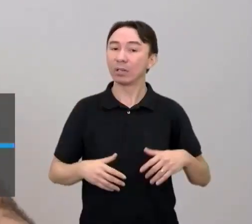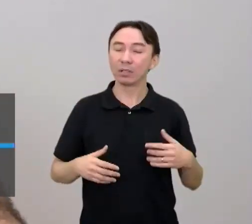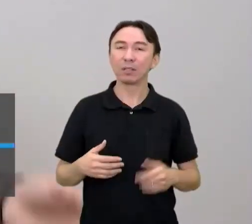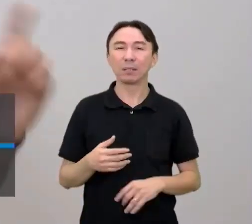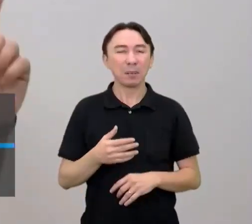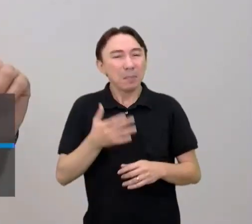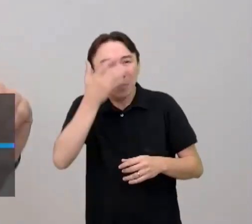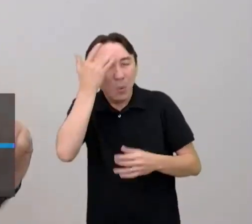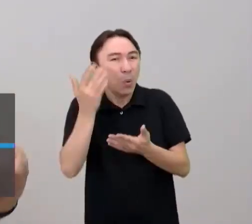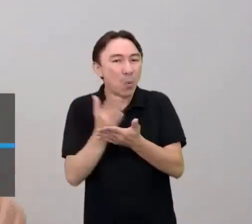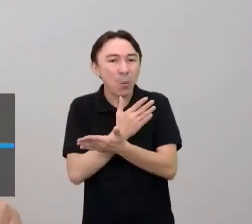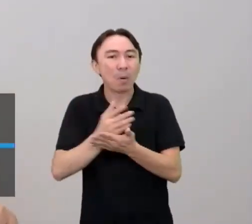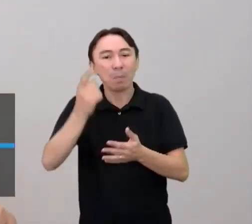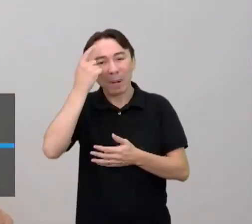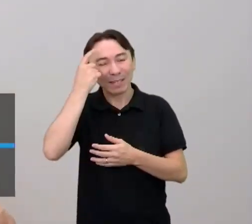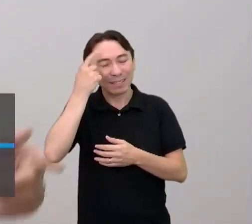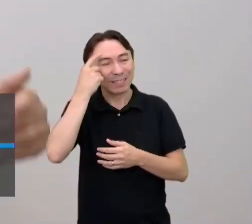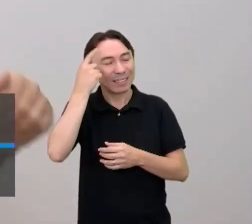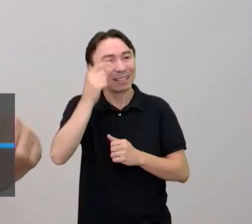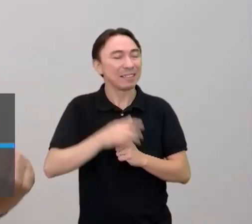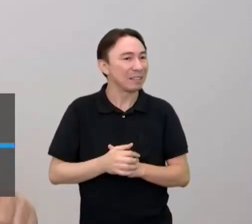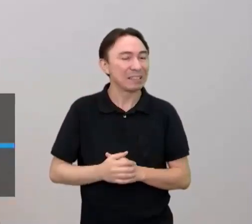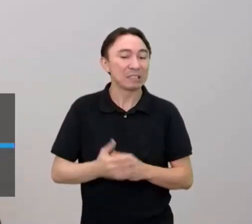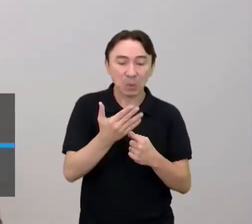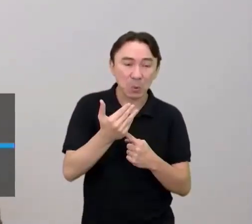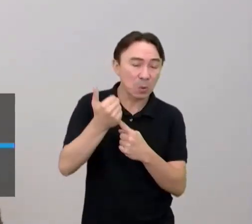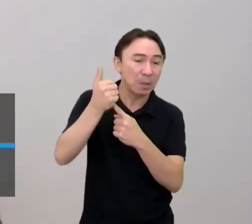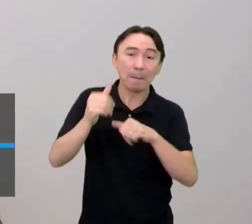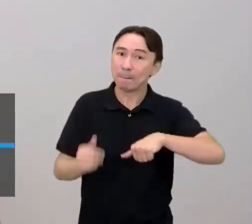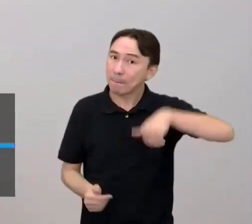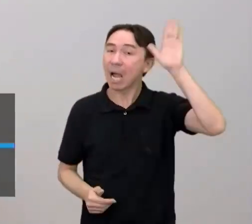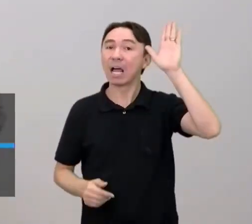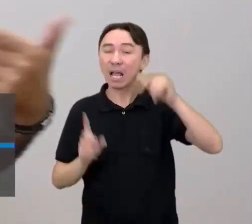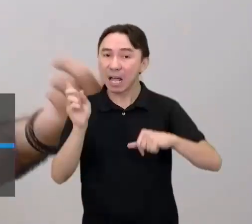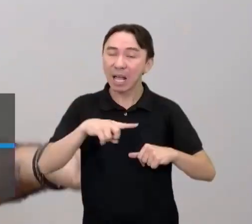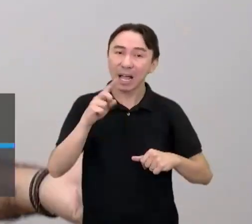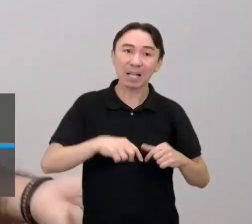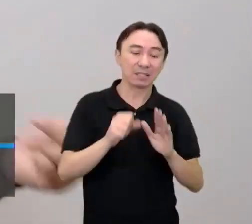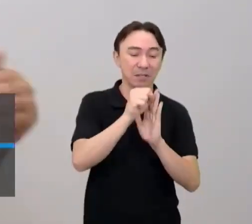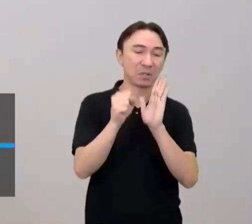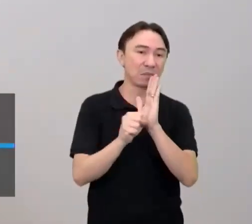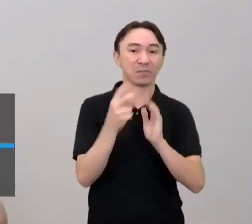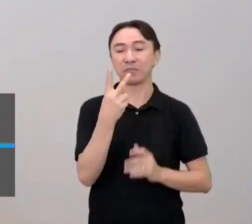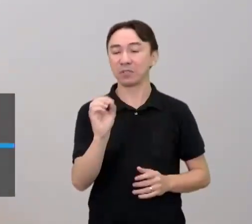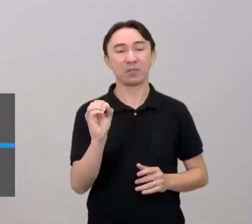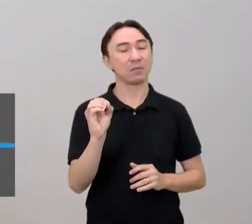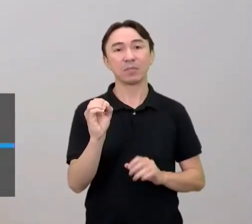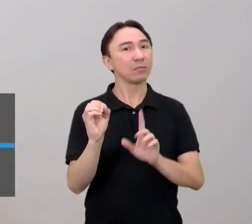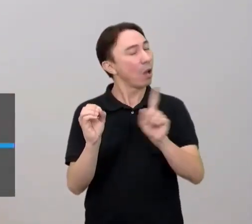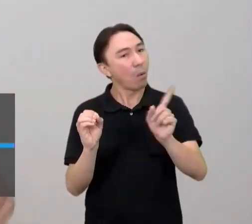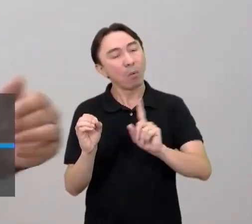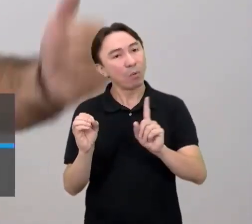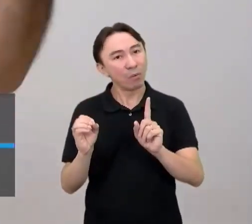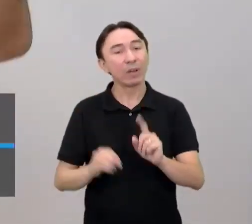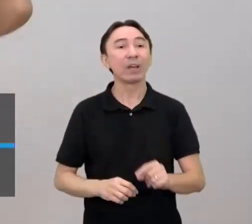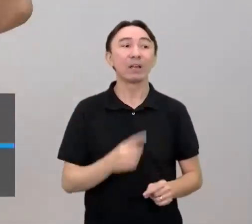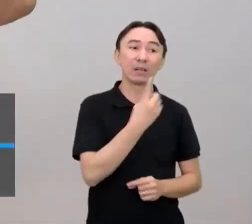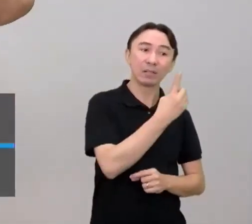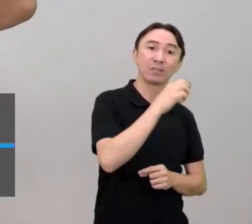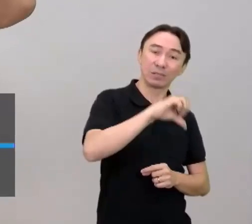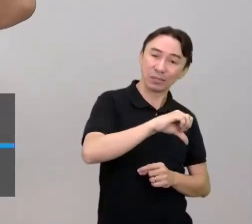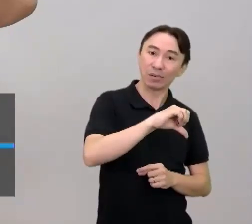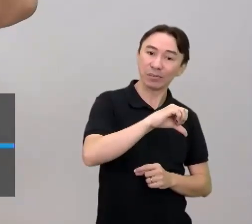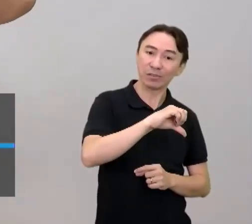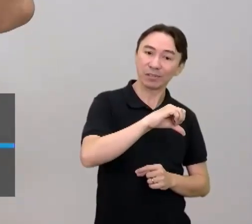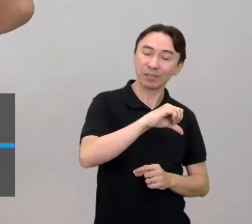foi o século XX, mas não foi. Foi o século XIX, porque os grandes saberes gerados no século XX